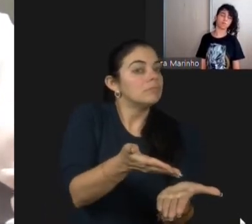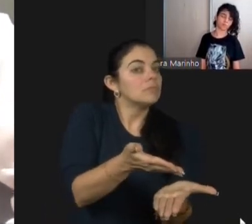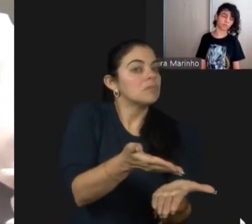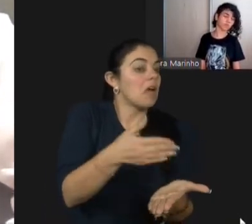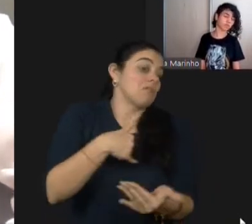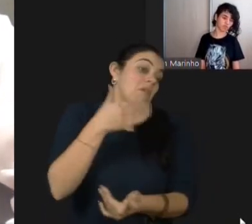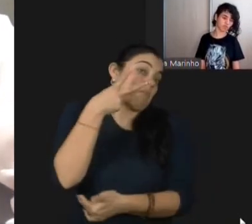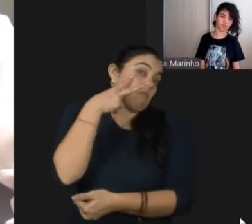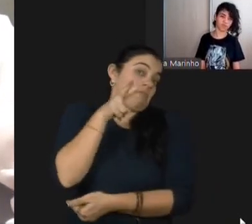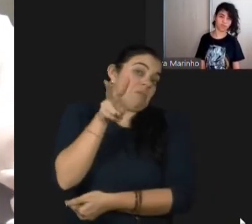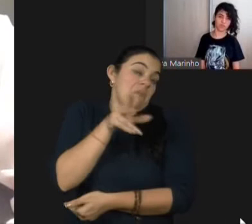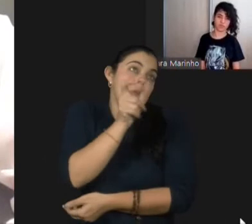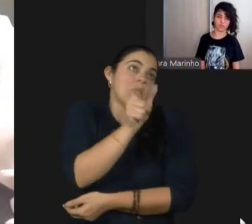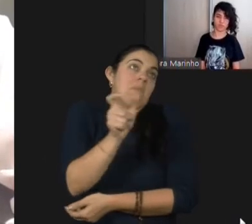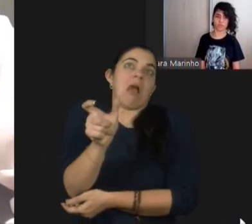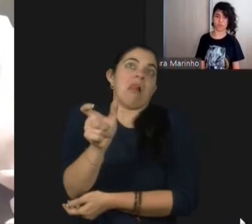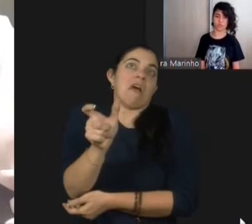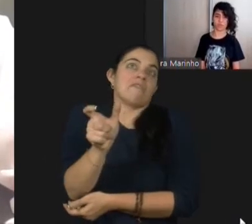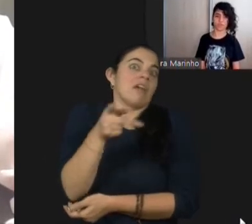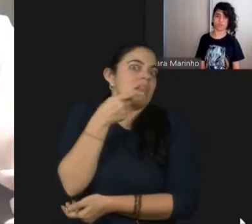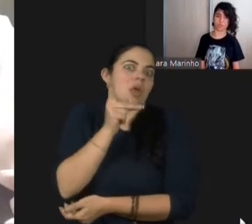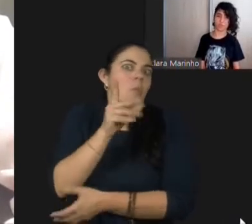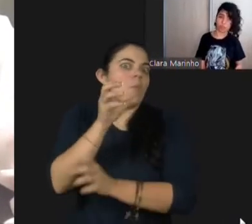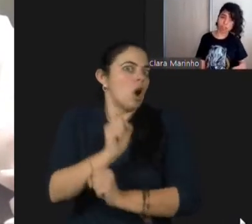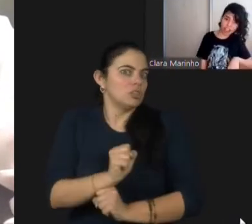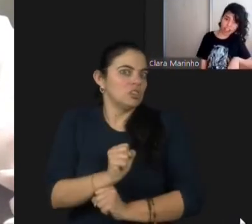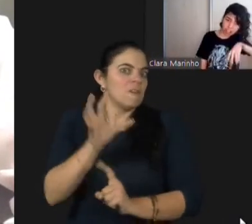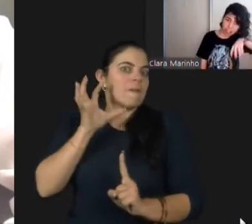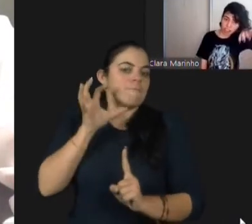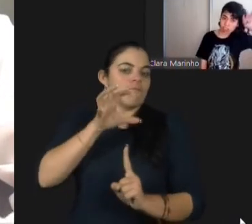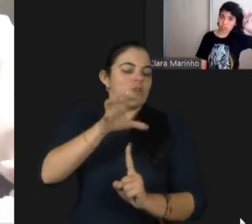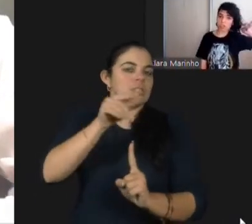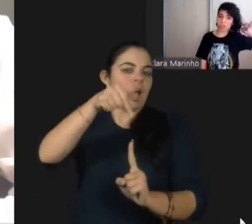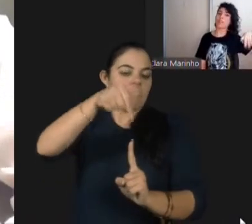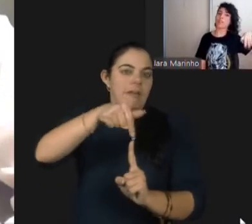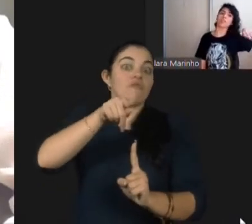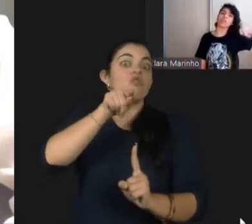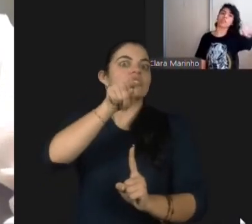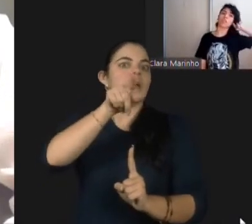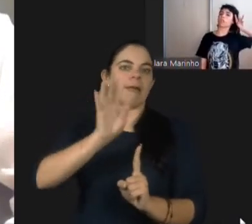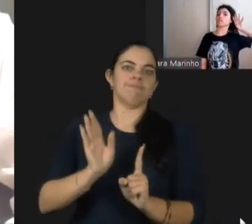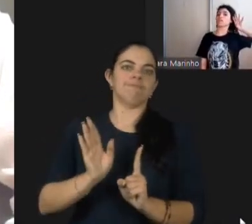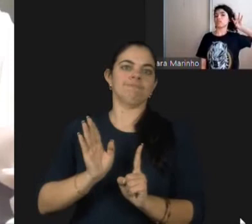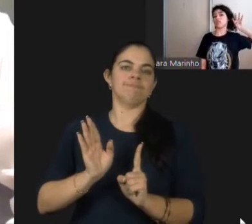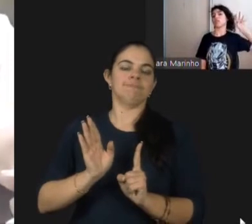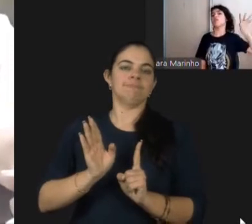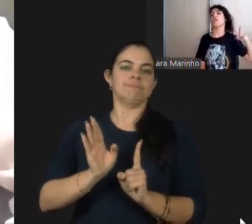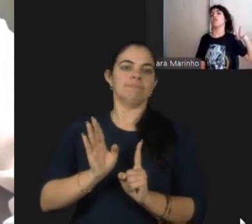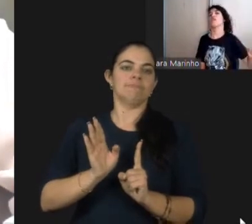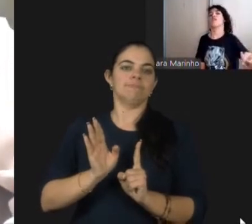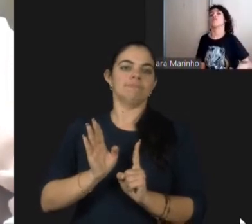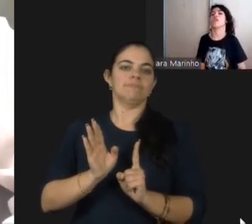Então, assim, palavras não devem determinar quem você deve ser.